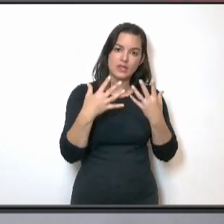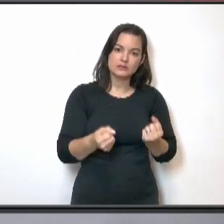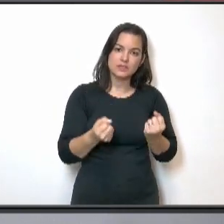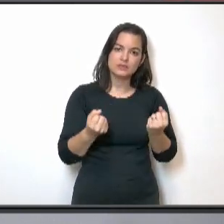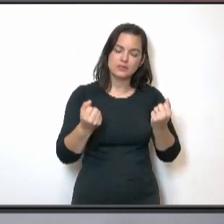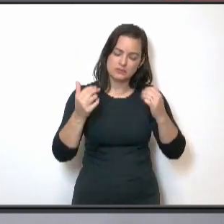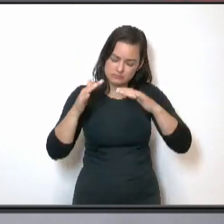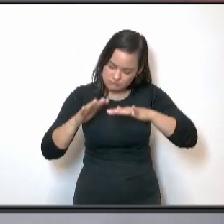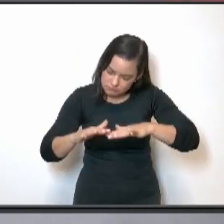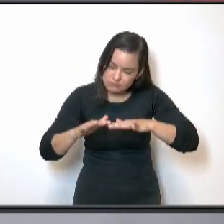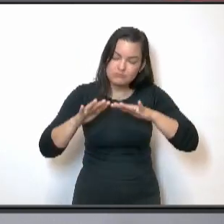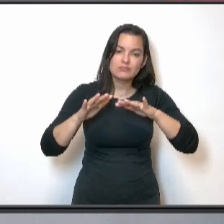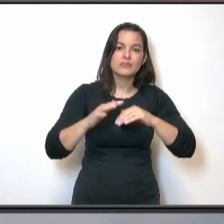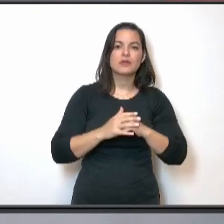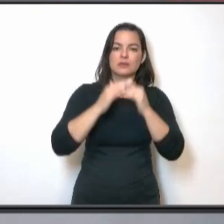Mais uma vez,